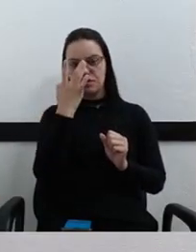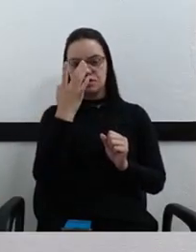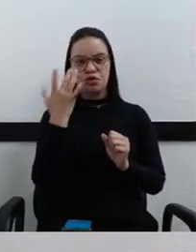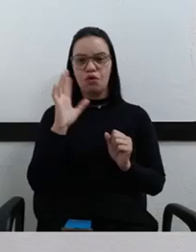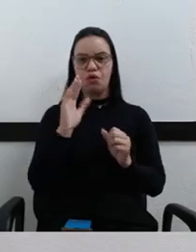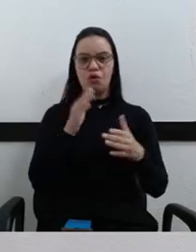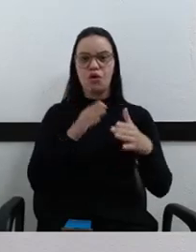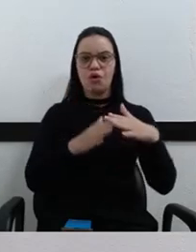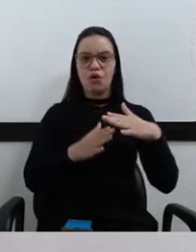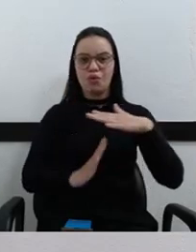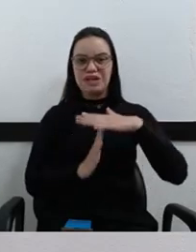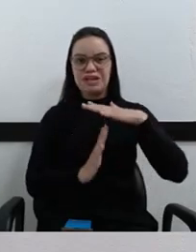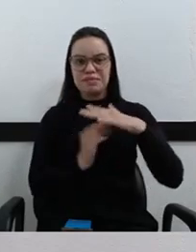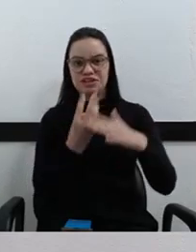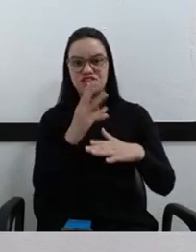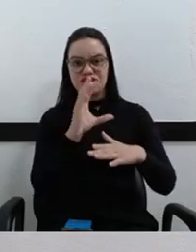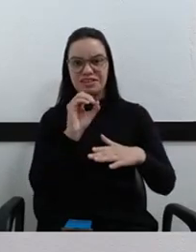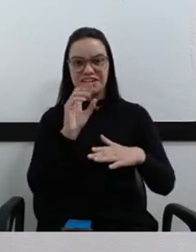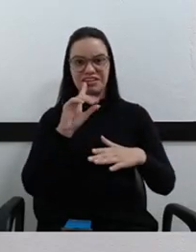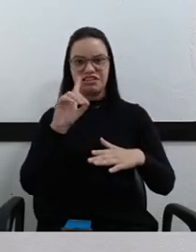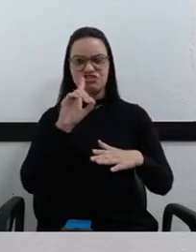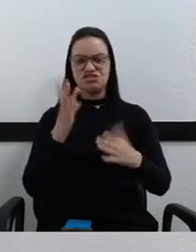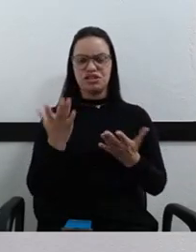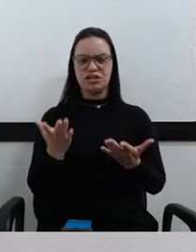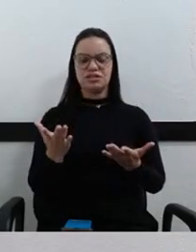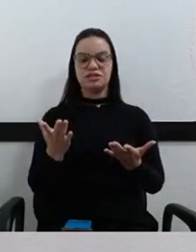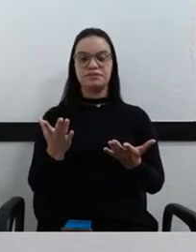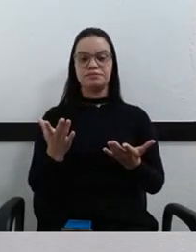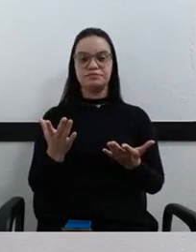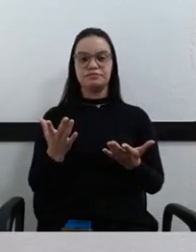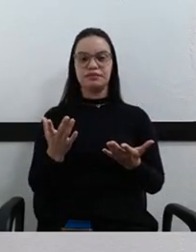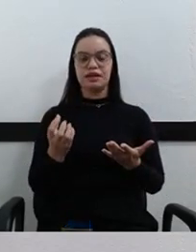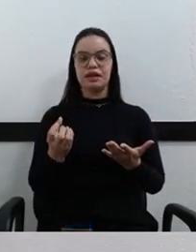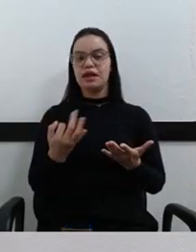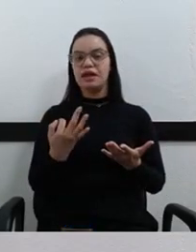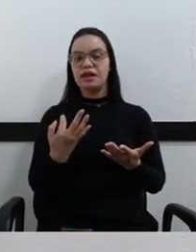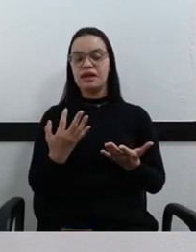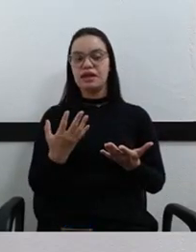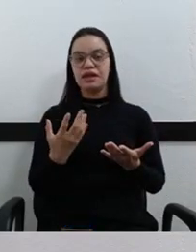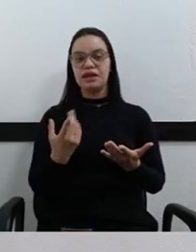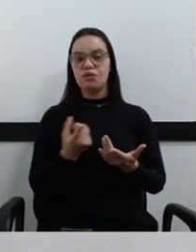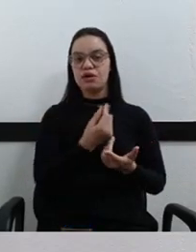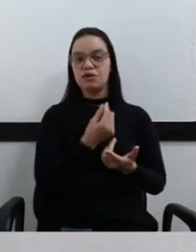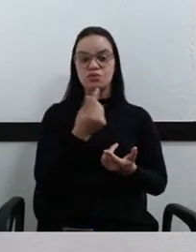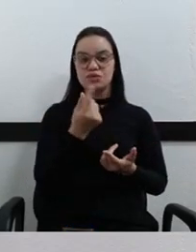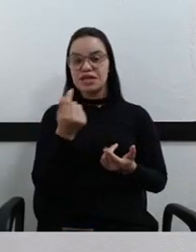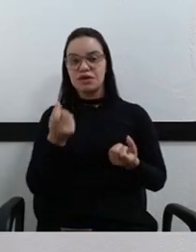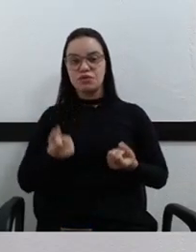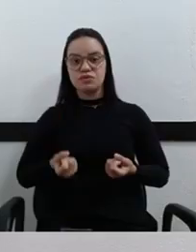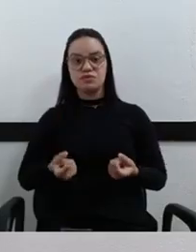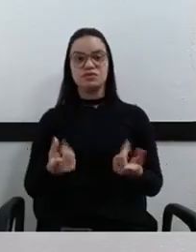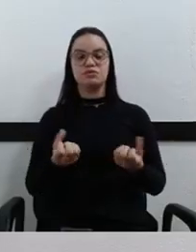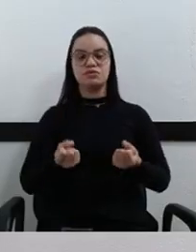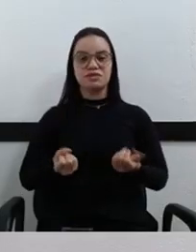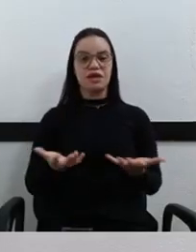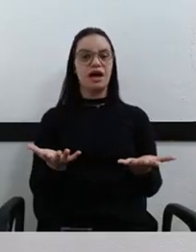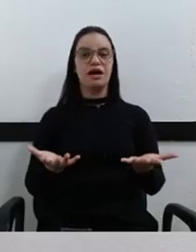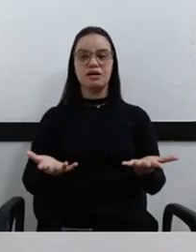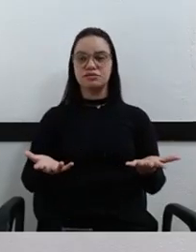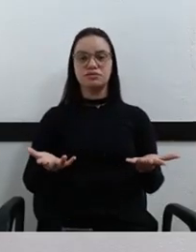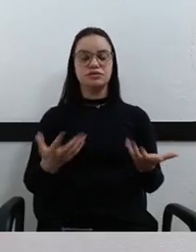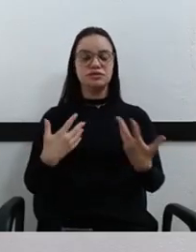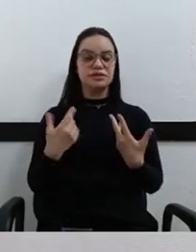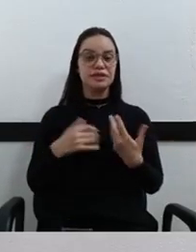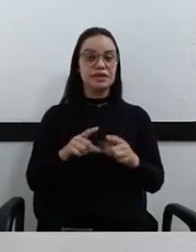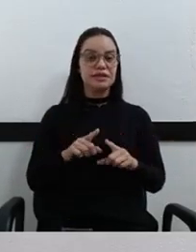limite de 30 dias, por exemplo, nos casos da licença-prêmio. E qual seria a fonte de custeio dessa deliberação, se a gente tem impactos orçamentários,